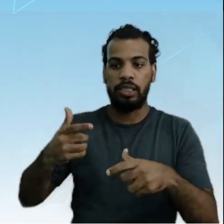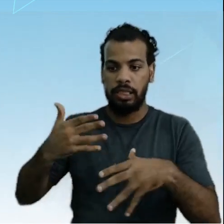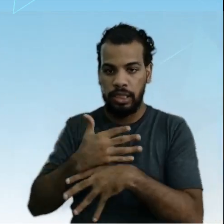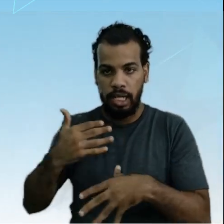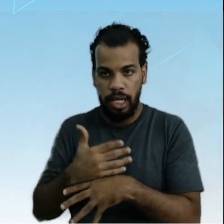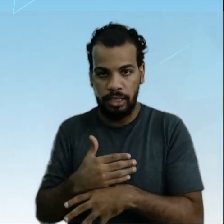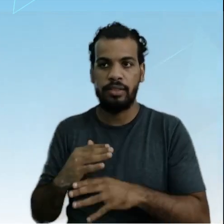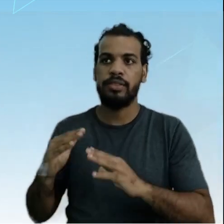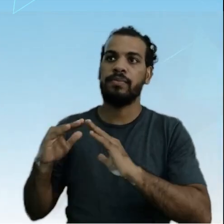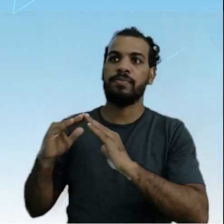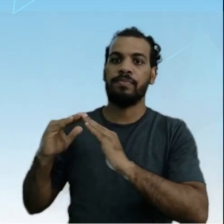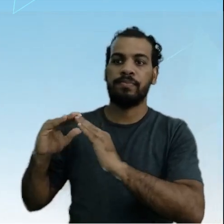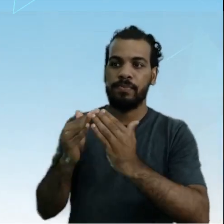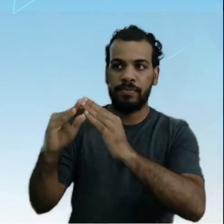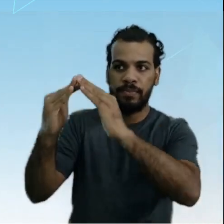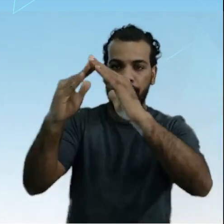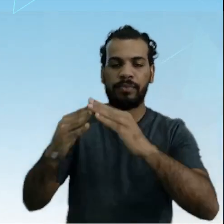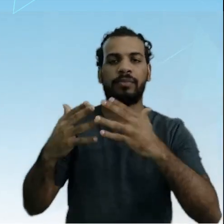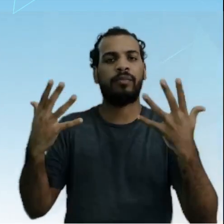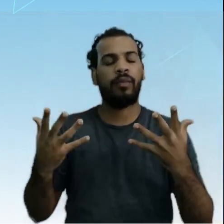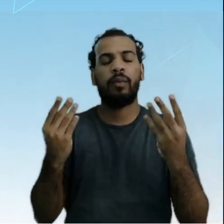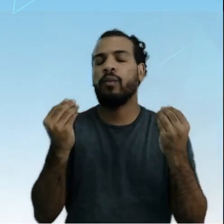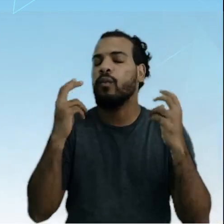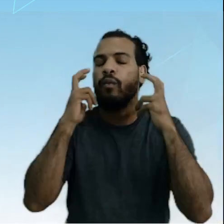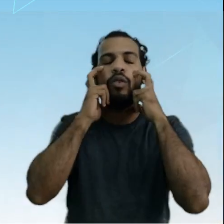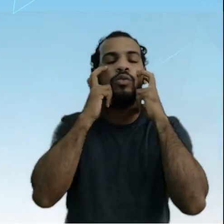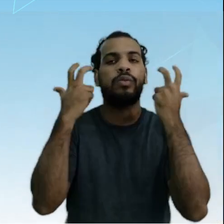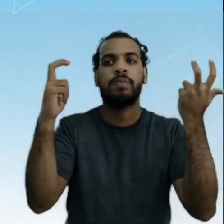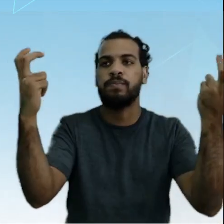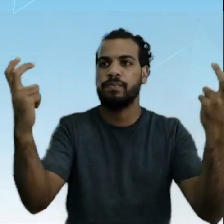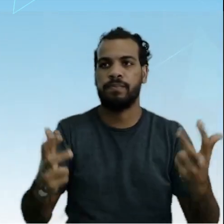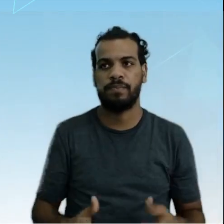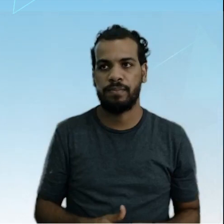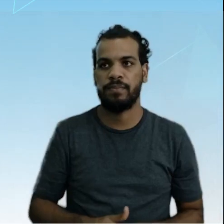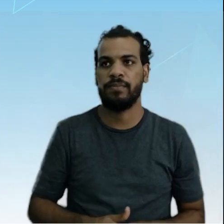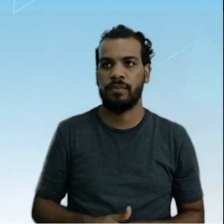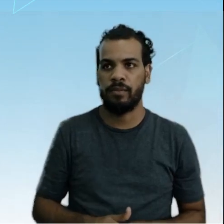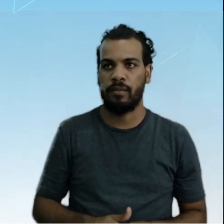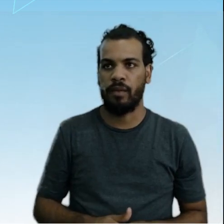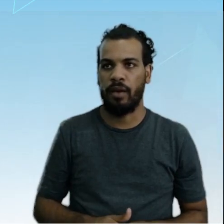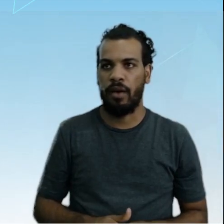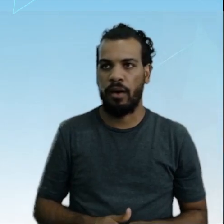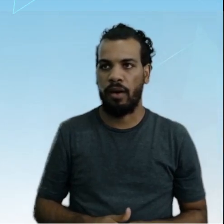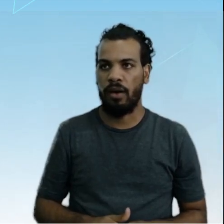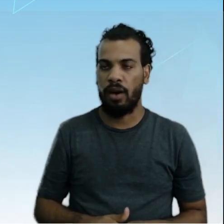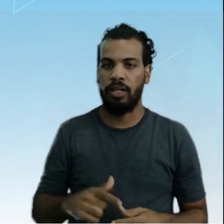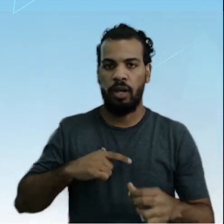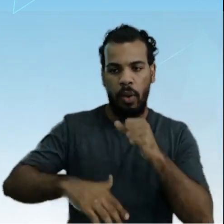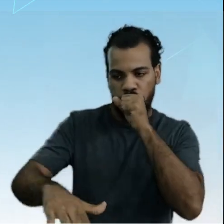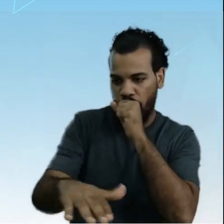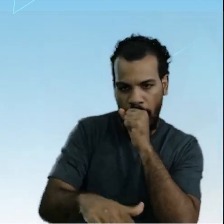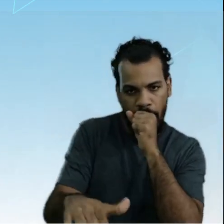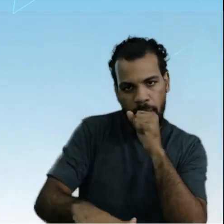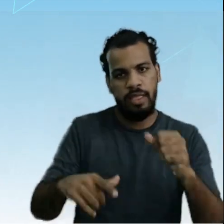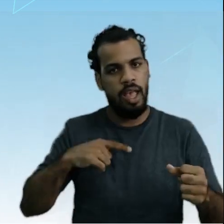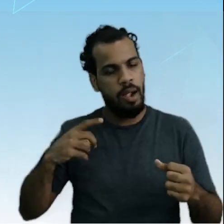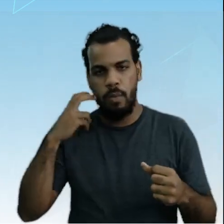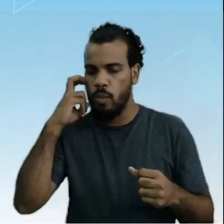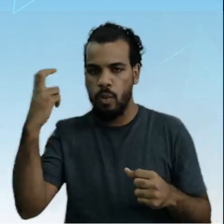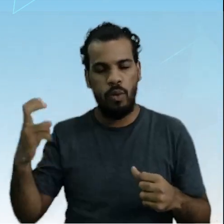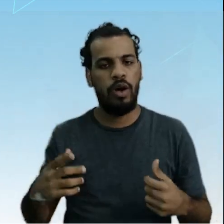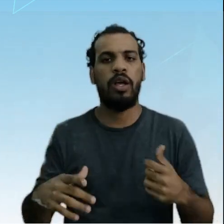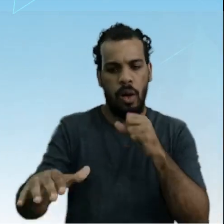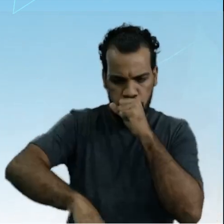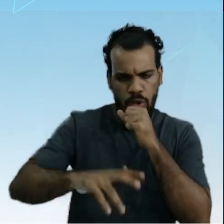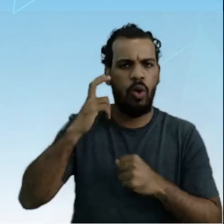a favela, São certo? cheios de riqueza cultural, cheios. Daí nós temos o rap, nós temos tantas